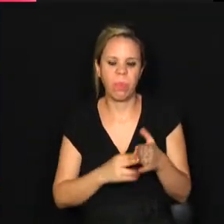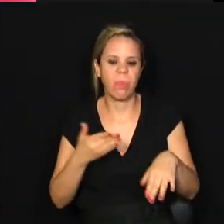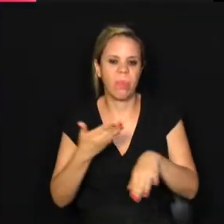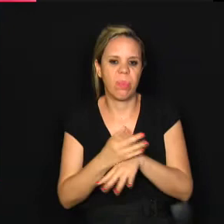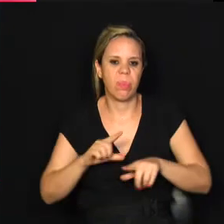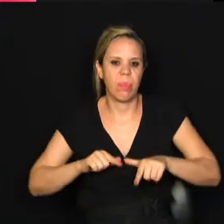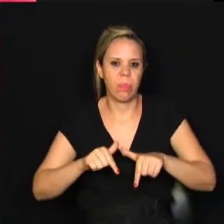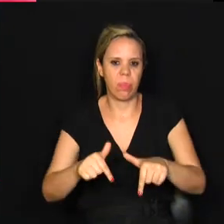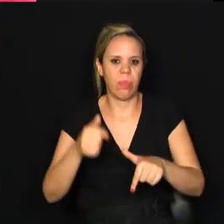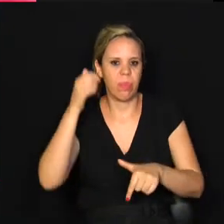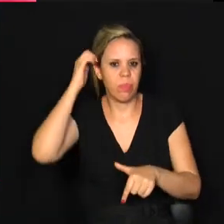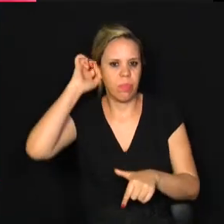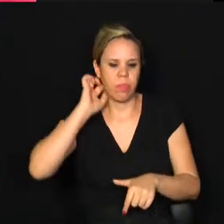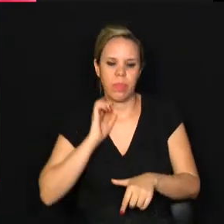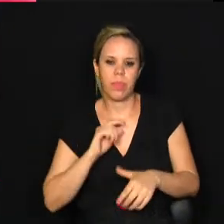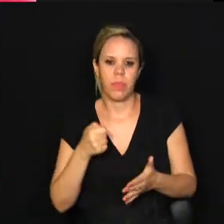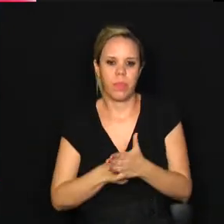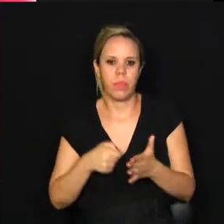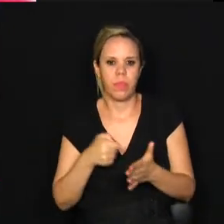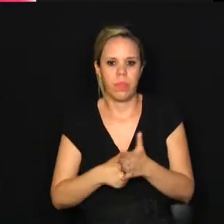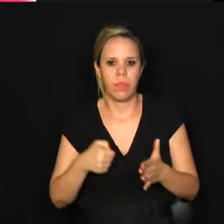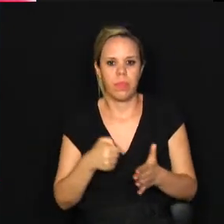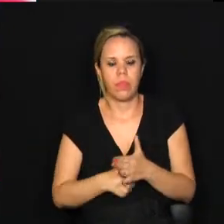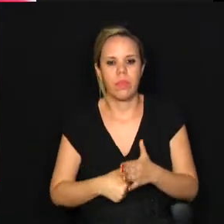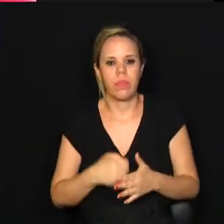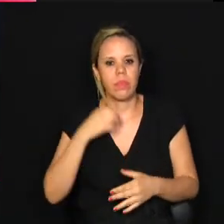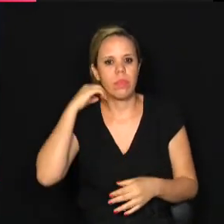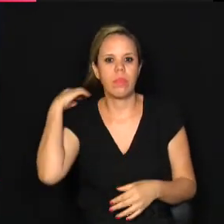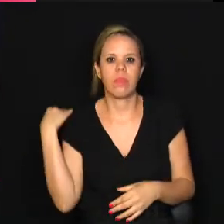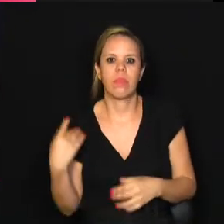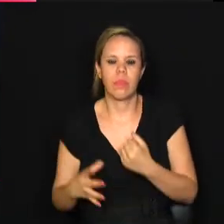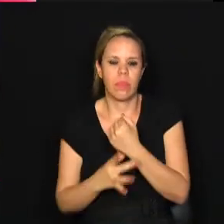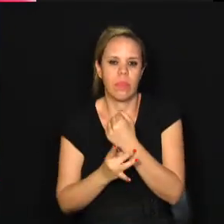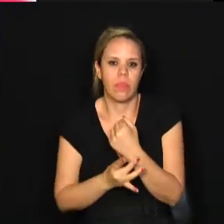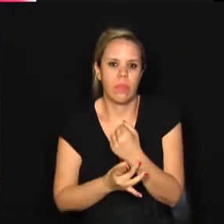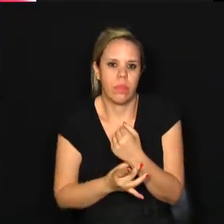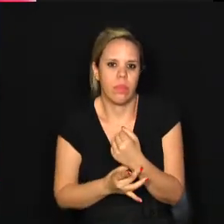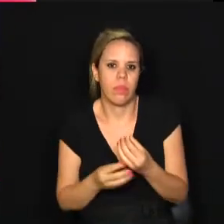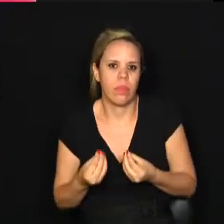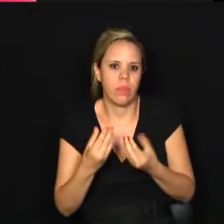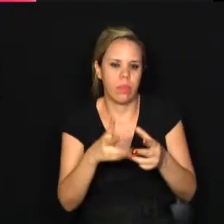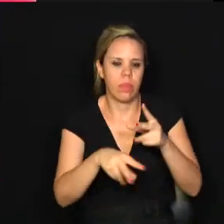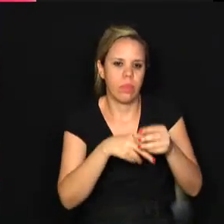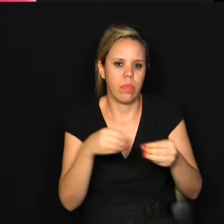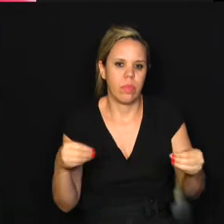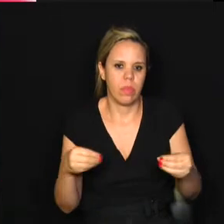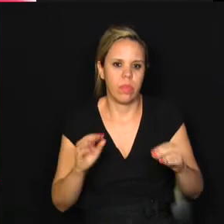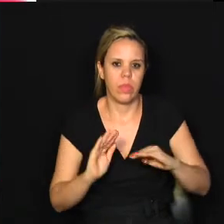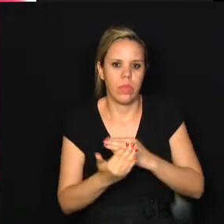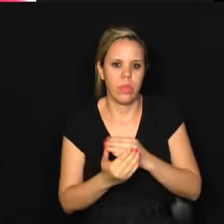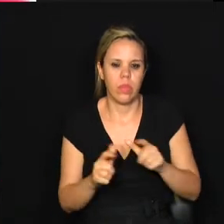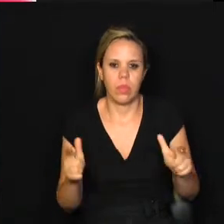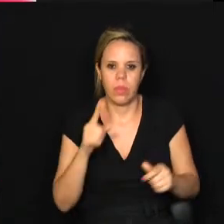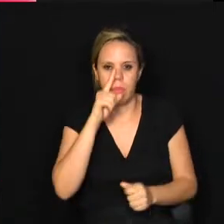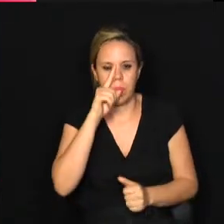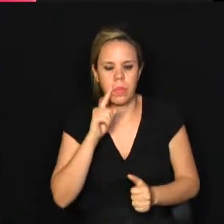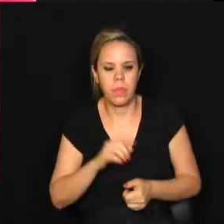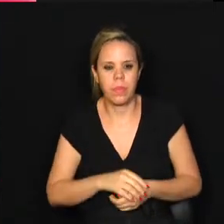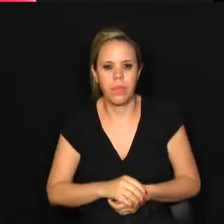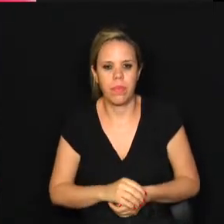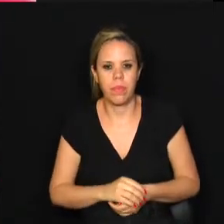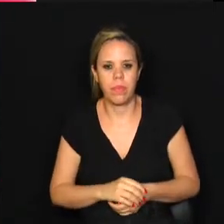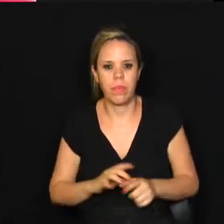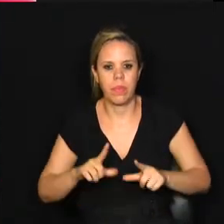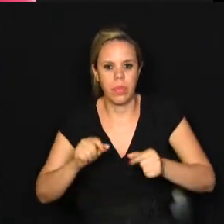ação exigindo dos Correios que desse segurança para a entrega das encomendas nos bairros de maior risco. A ação